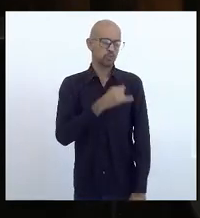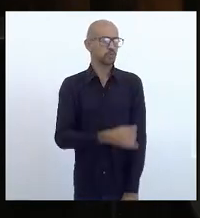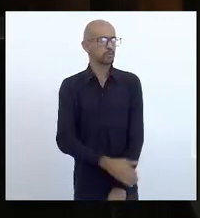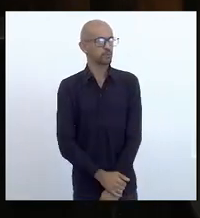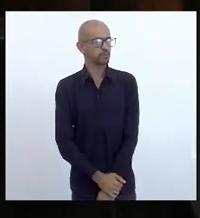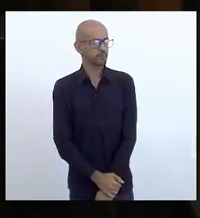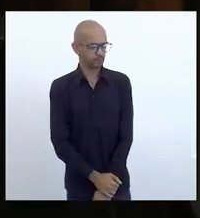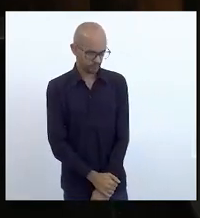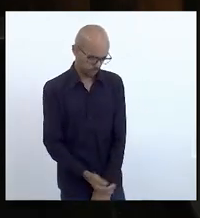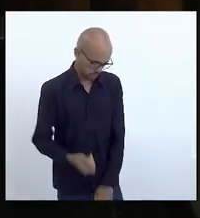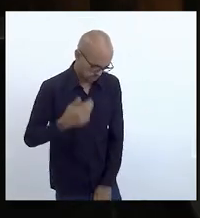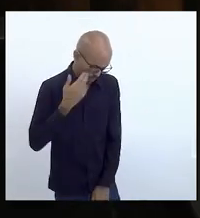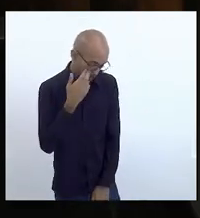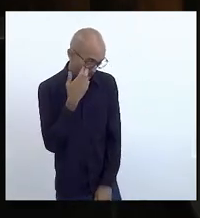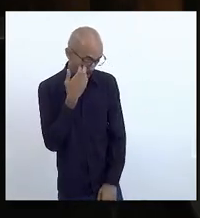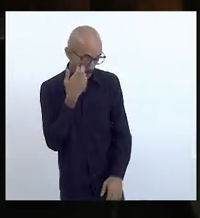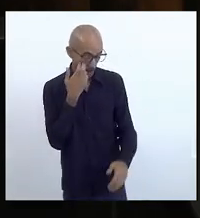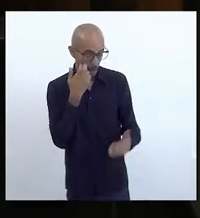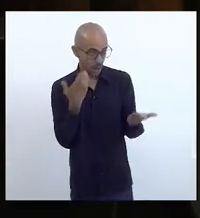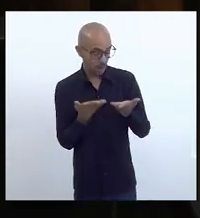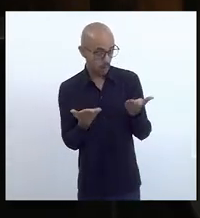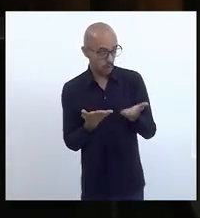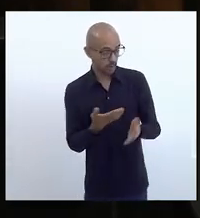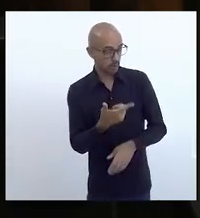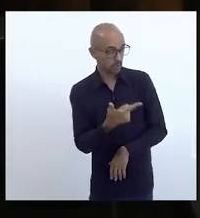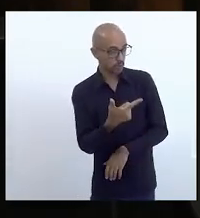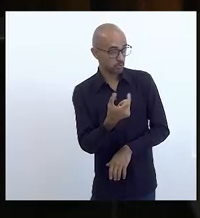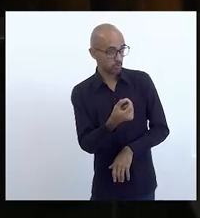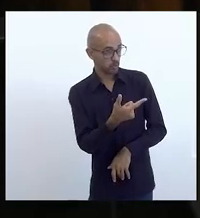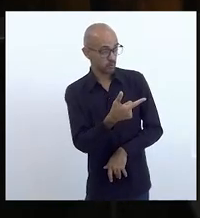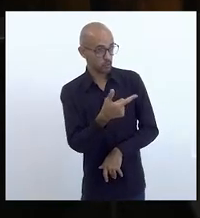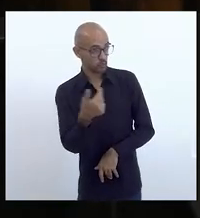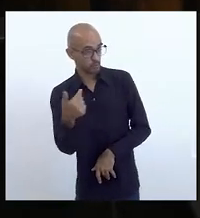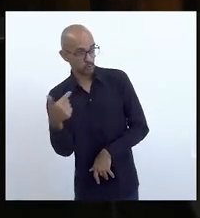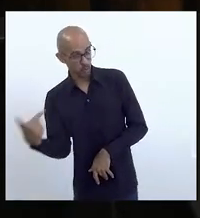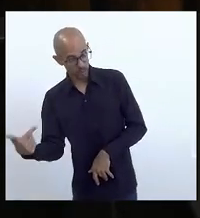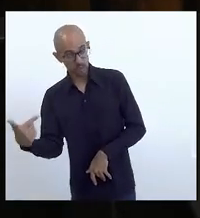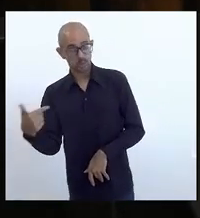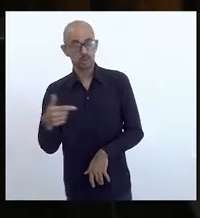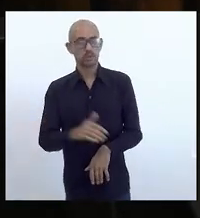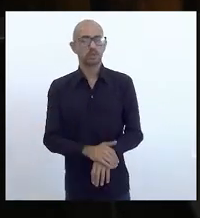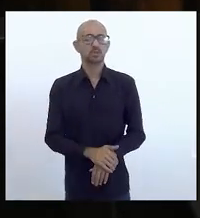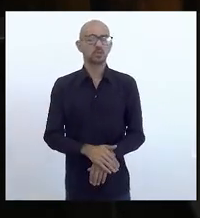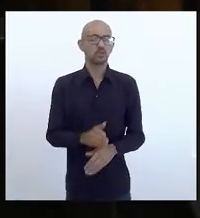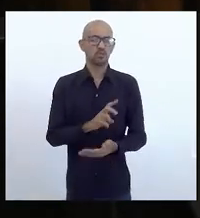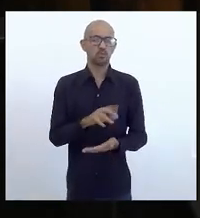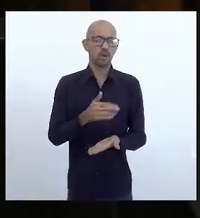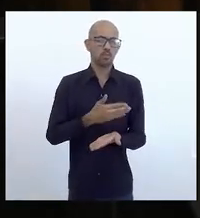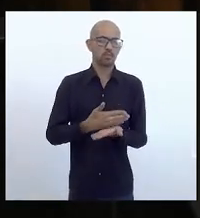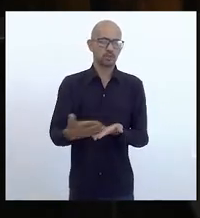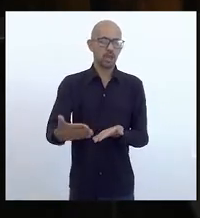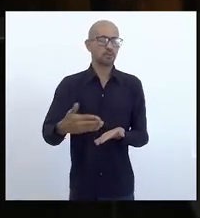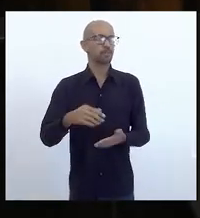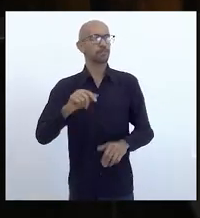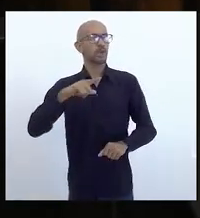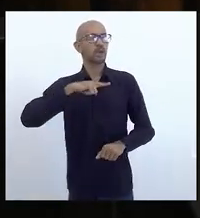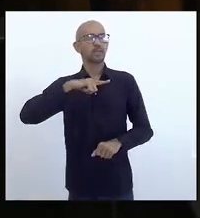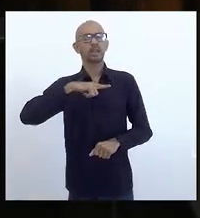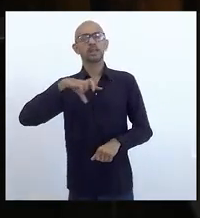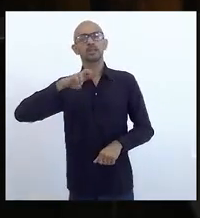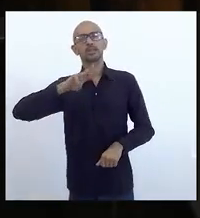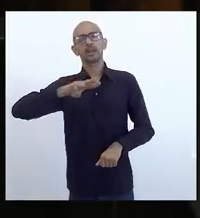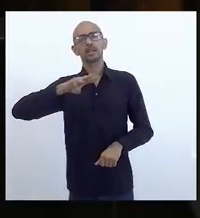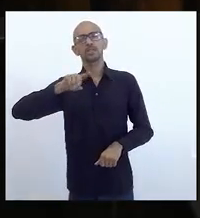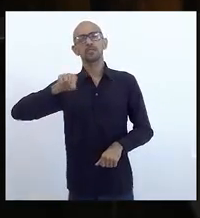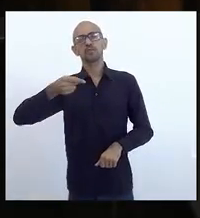Infelizmente. E neste ano de 2022, que entra, consta